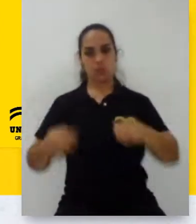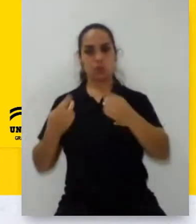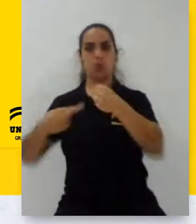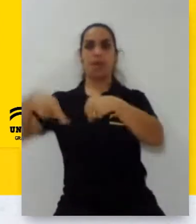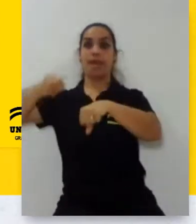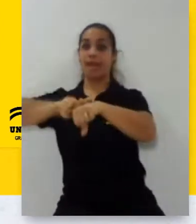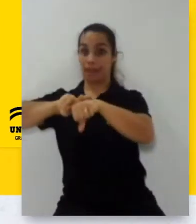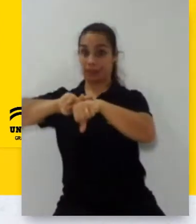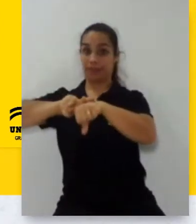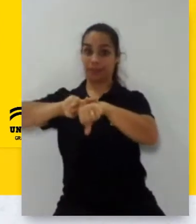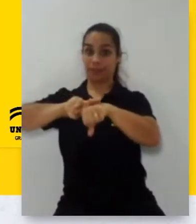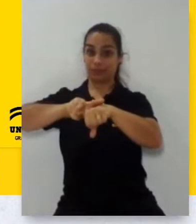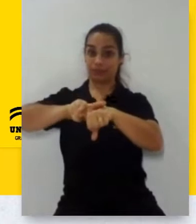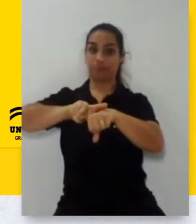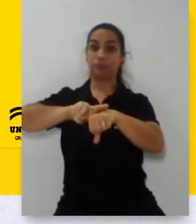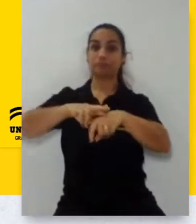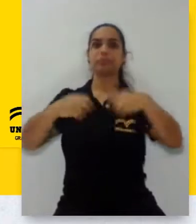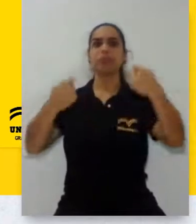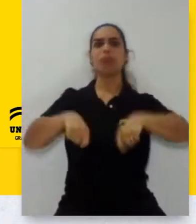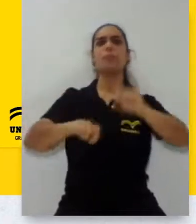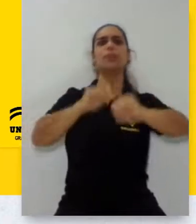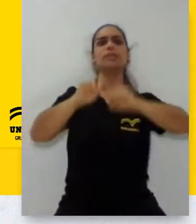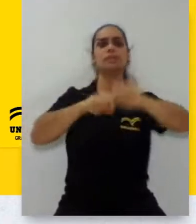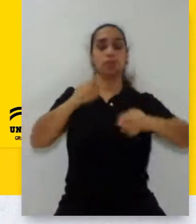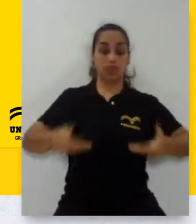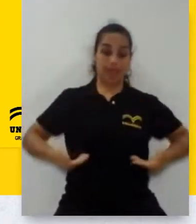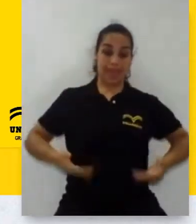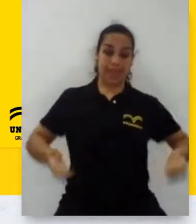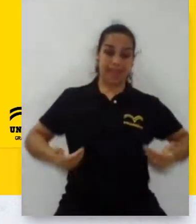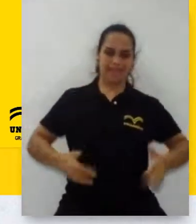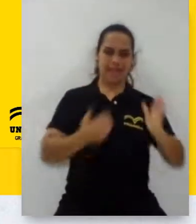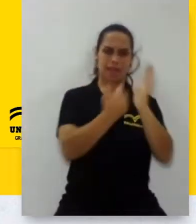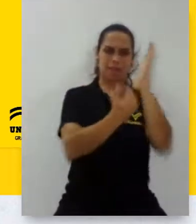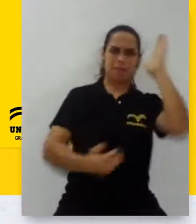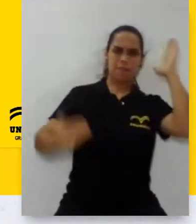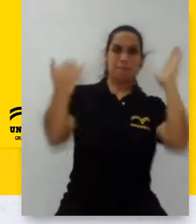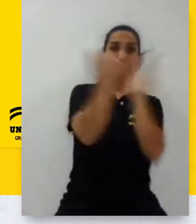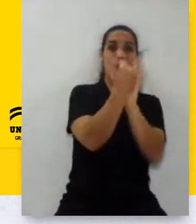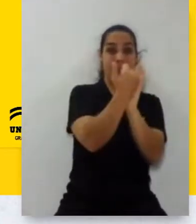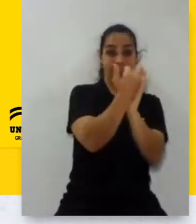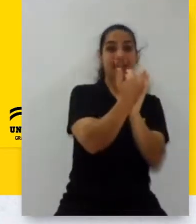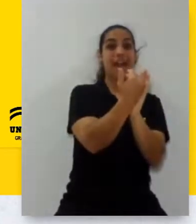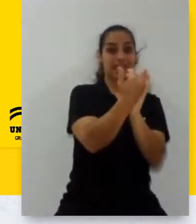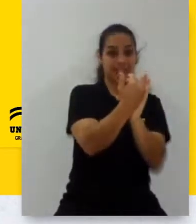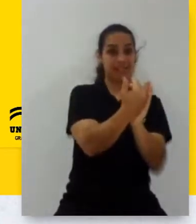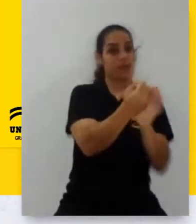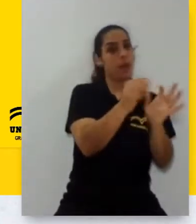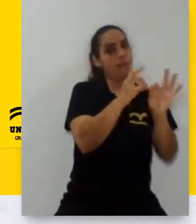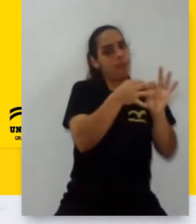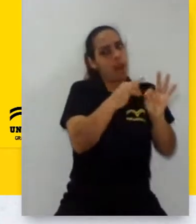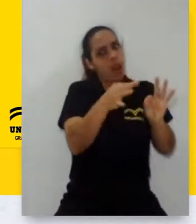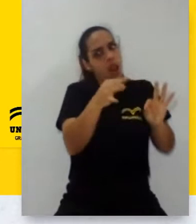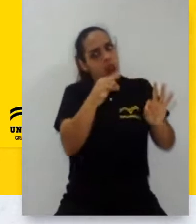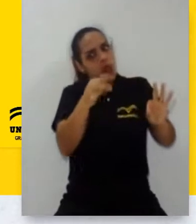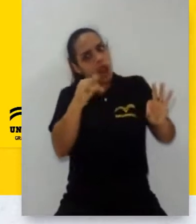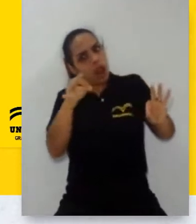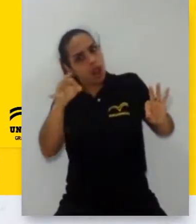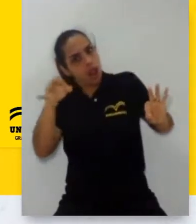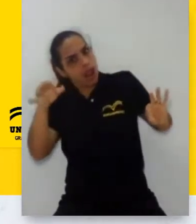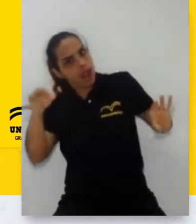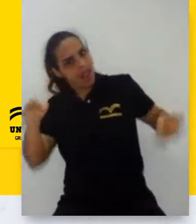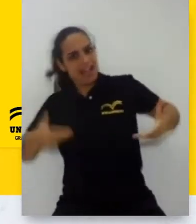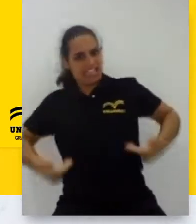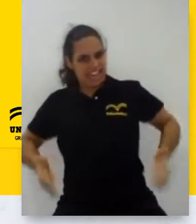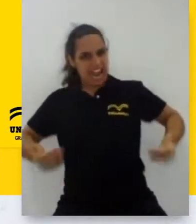aqui. Então, eu preciso gastar mais, fazer exercício e prolongar esse gasto e também fazer com que esse gasto durante a recuperação seja melhor